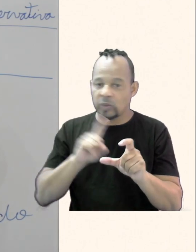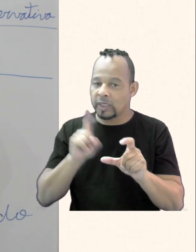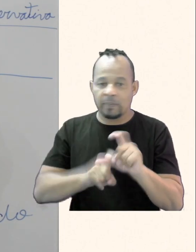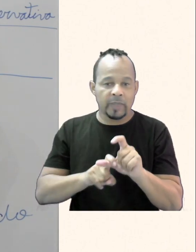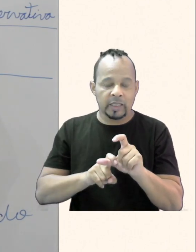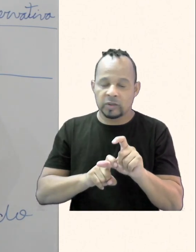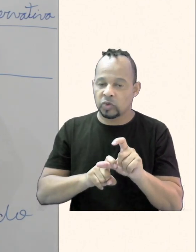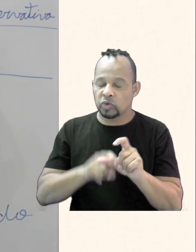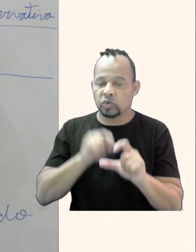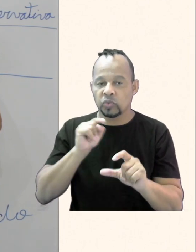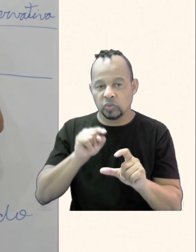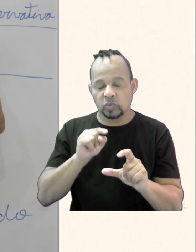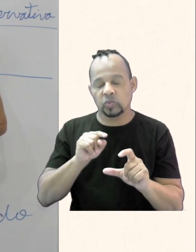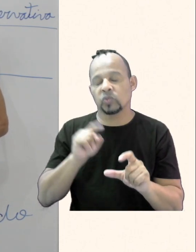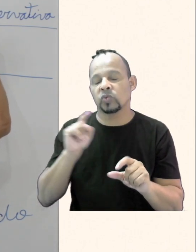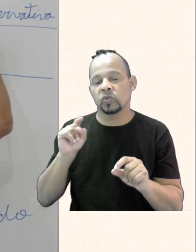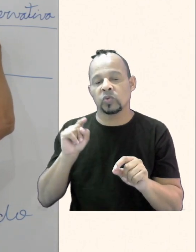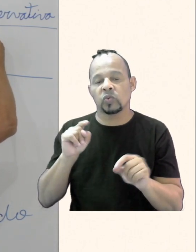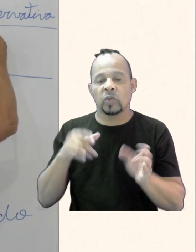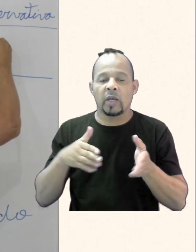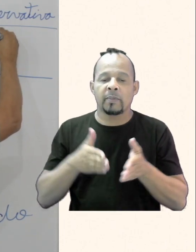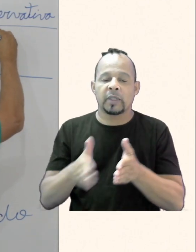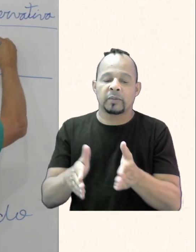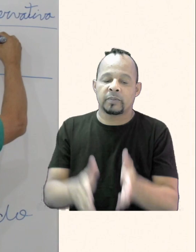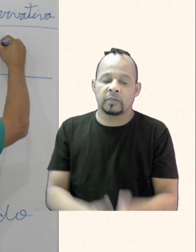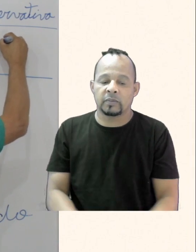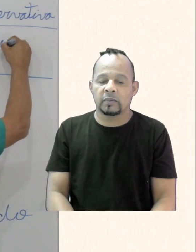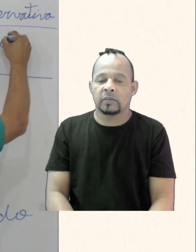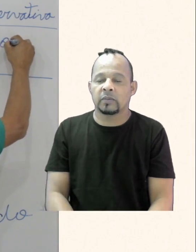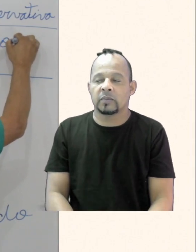do caminho.